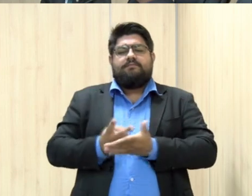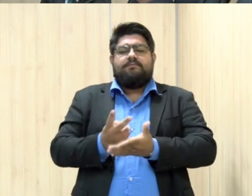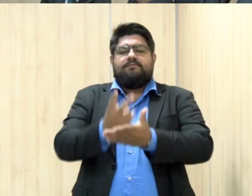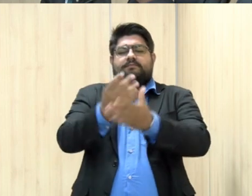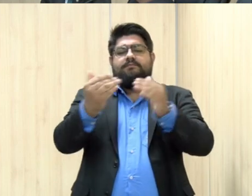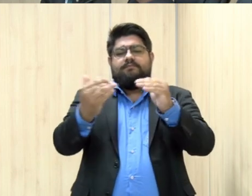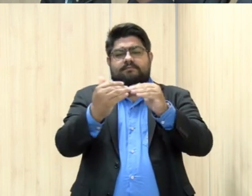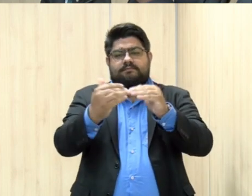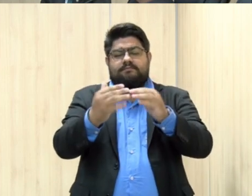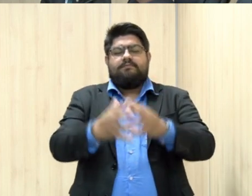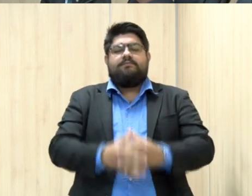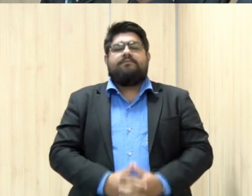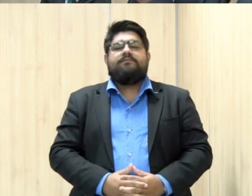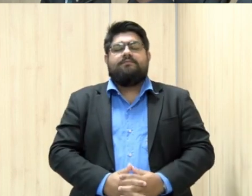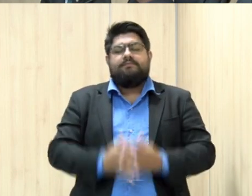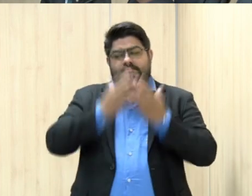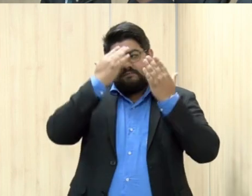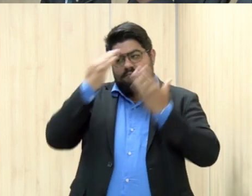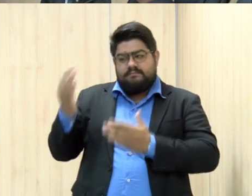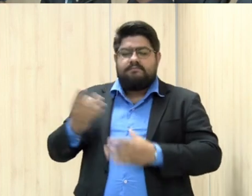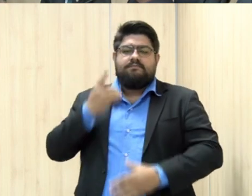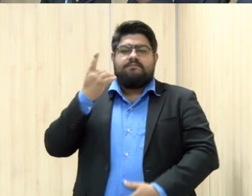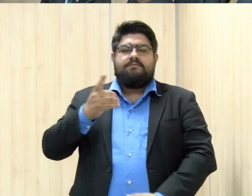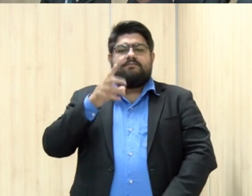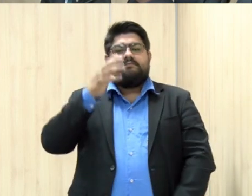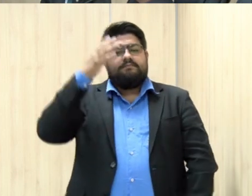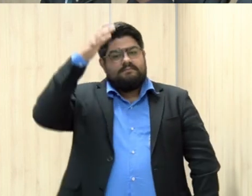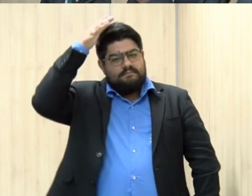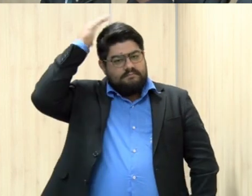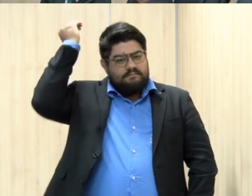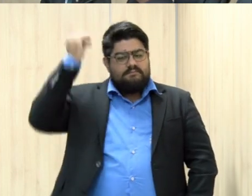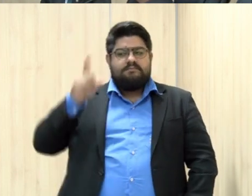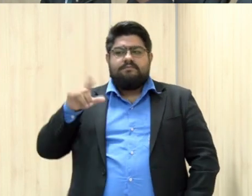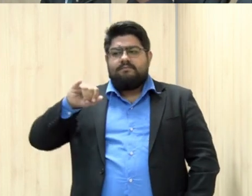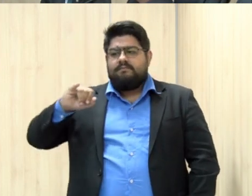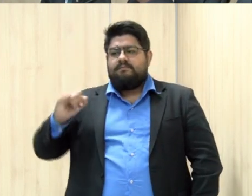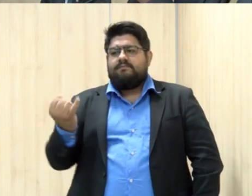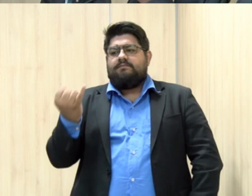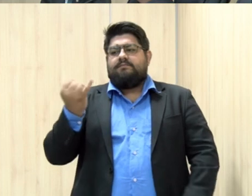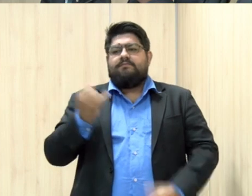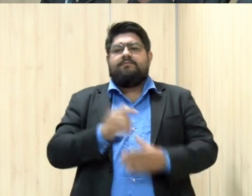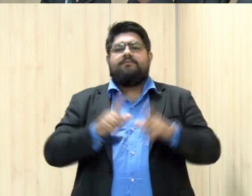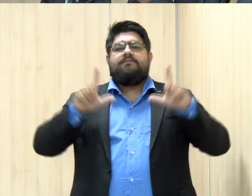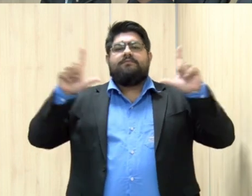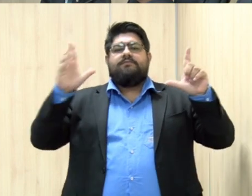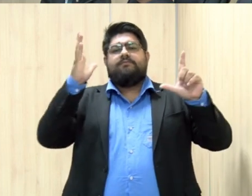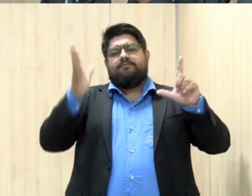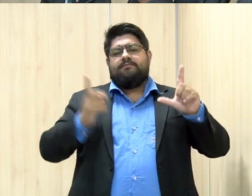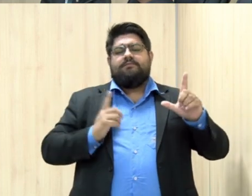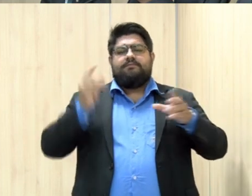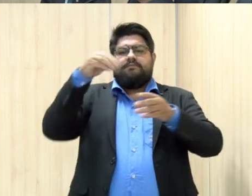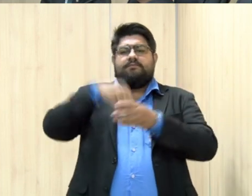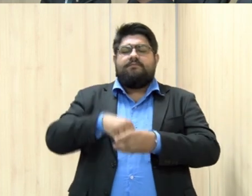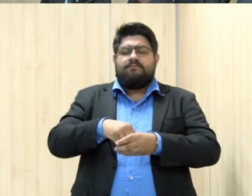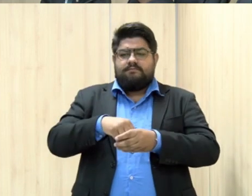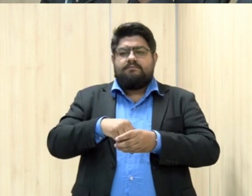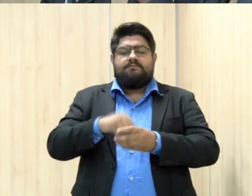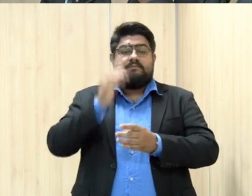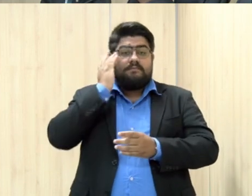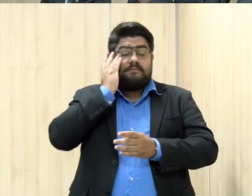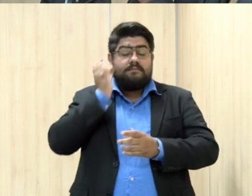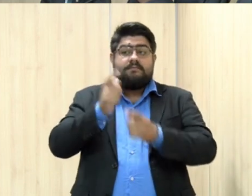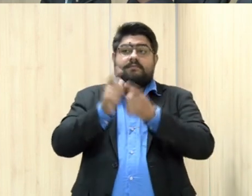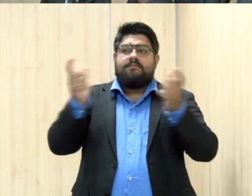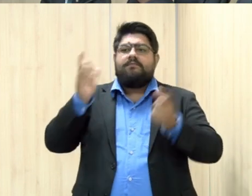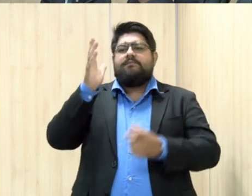Obrigado Deputado Rodrigo na verdade eles vão aproveitar um instrumento que já tem né dentro do estabelecimento na sua grande